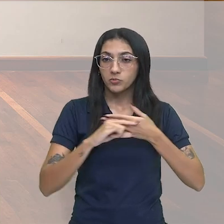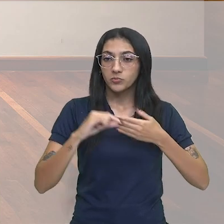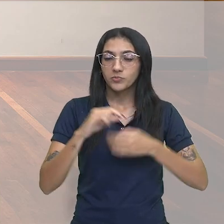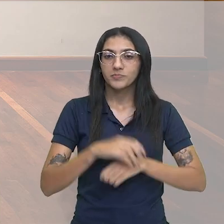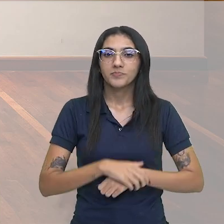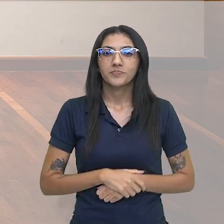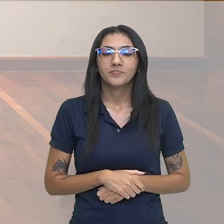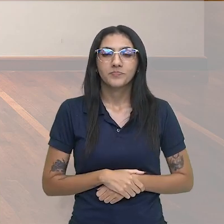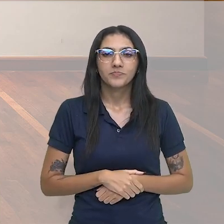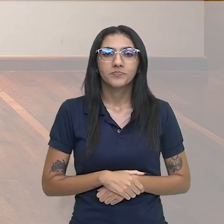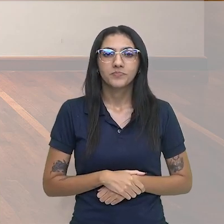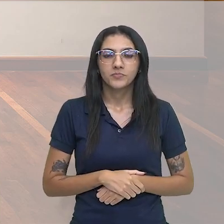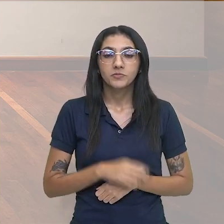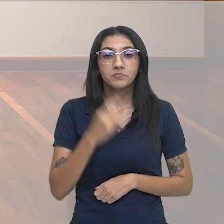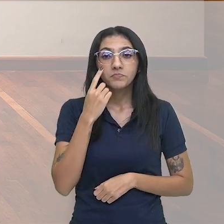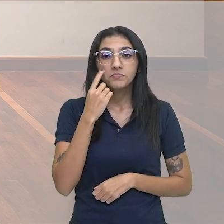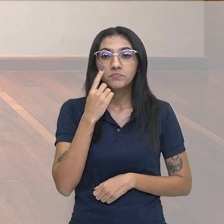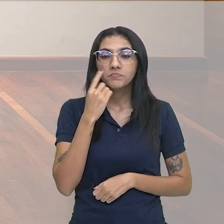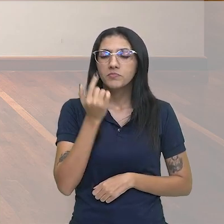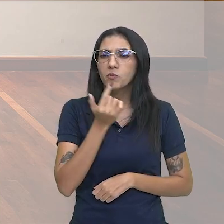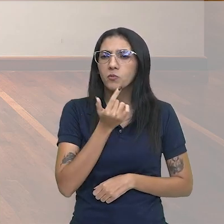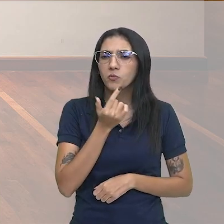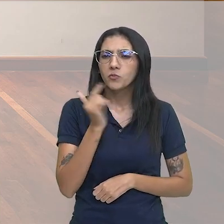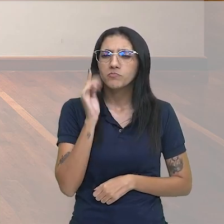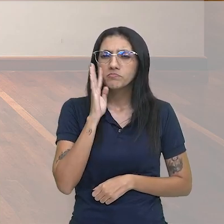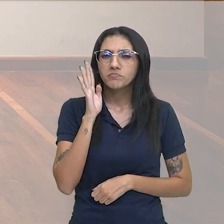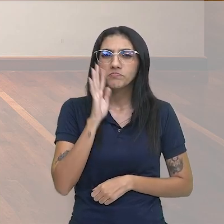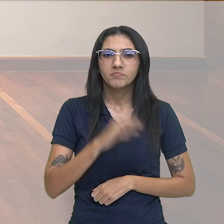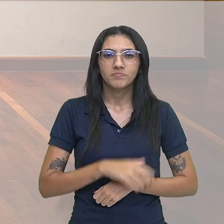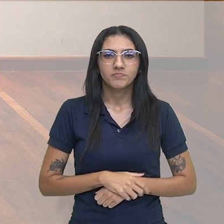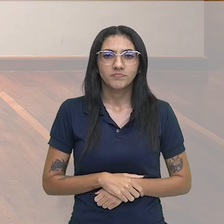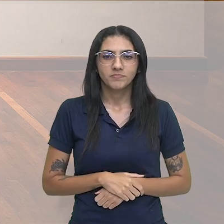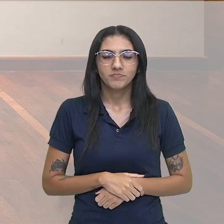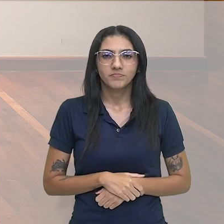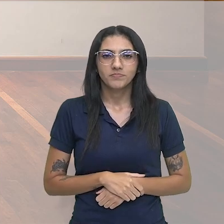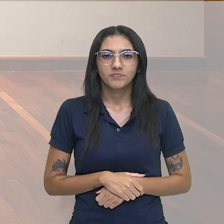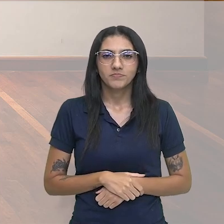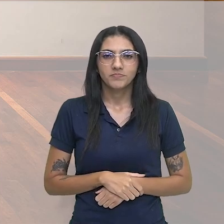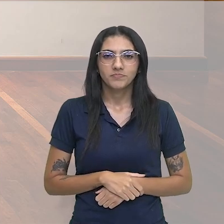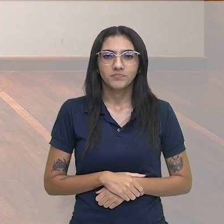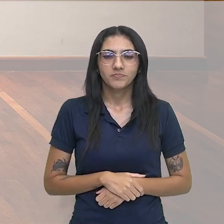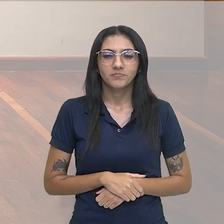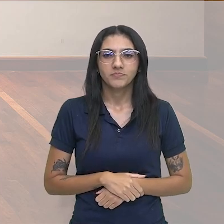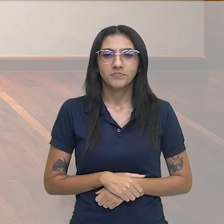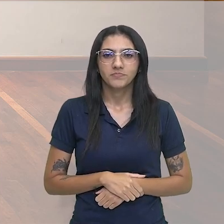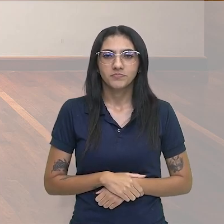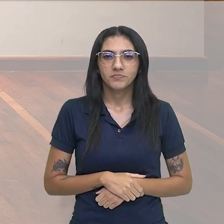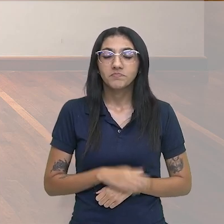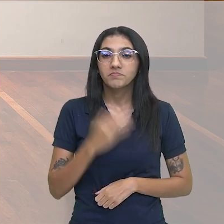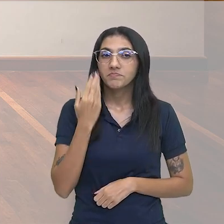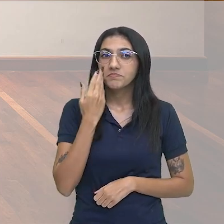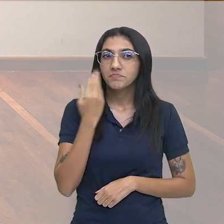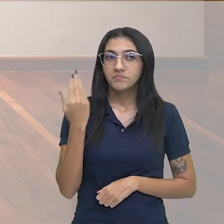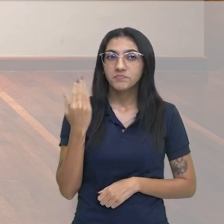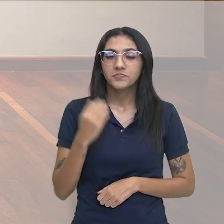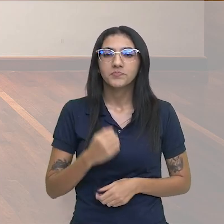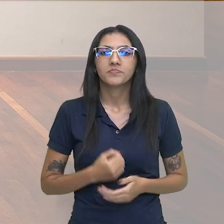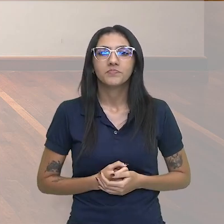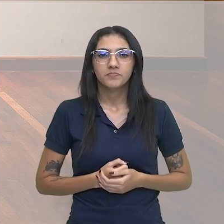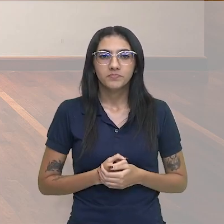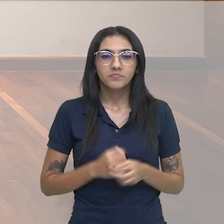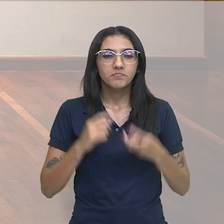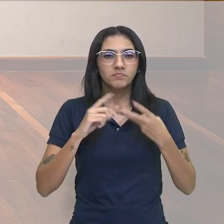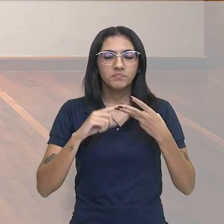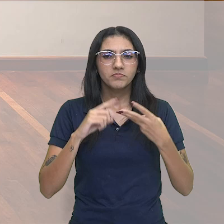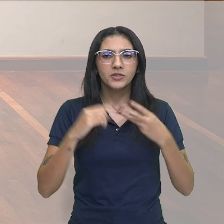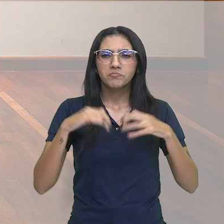então, continuar essa nossa reflexão aqui sociológica. Vamos lá? Um outro conceito dele, divisão social do trabalho, que